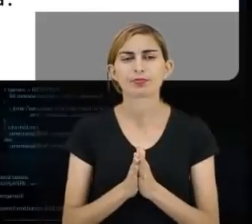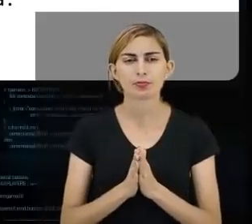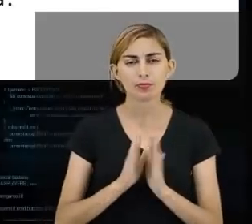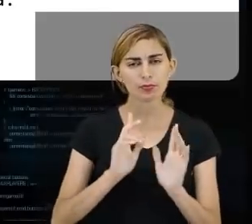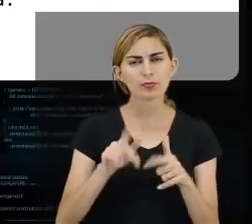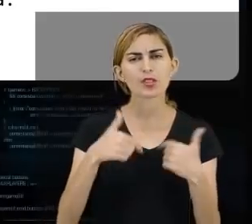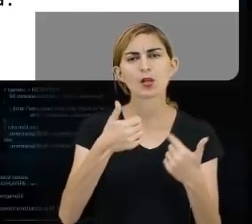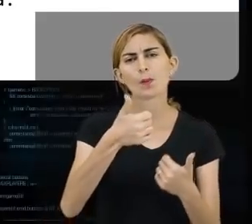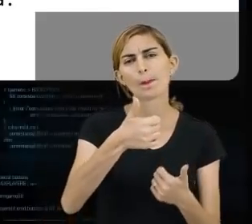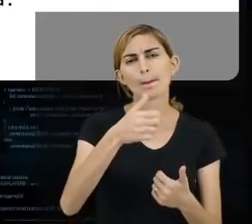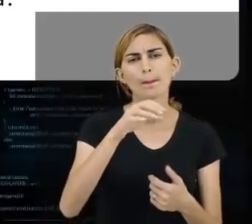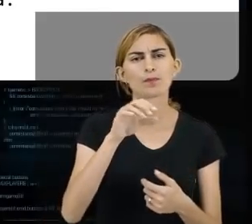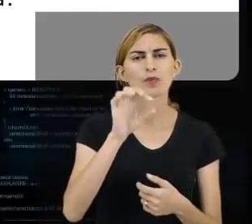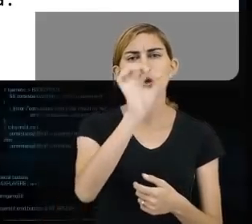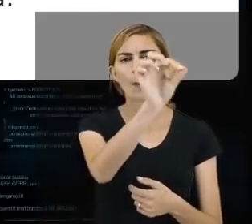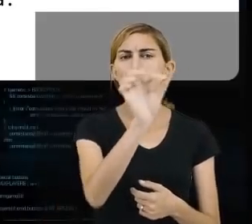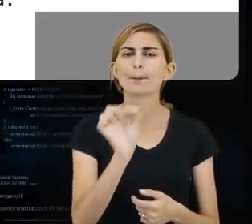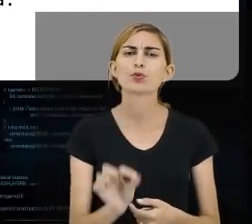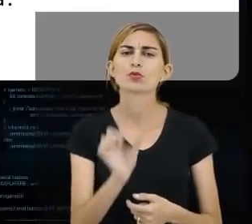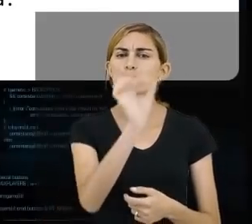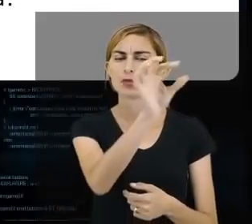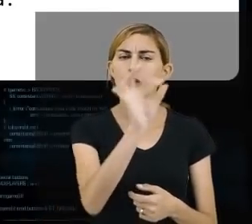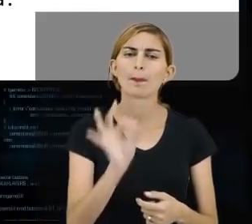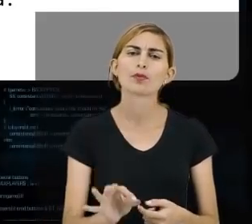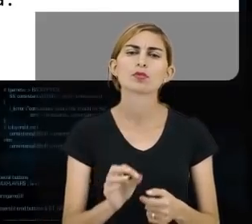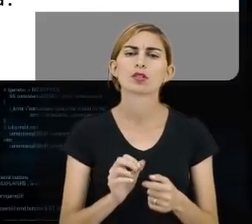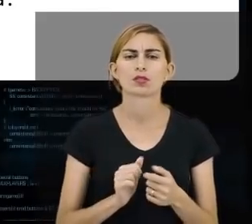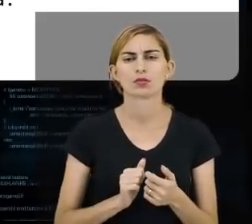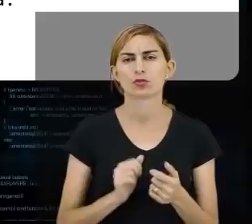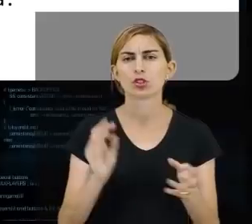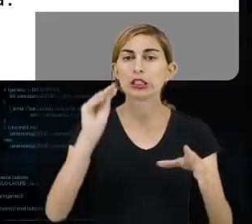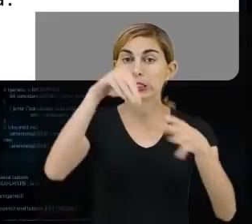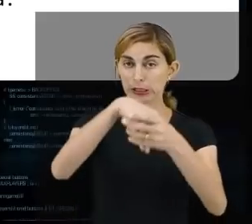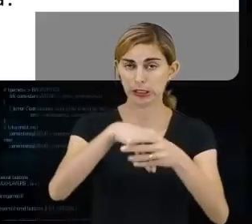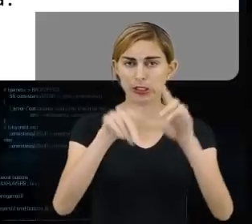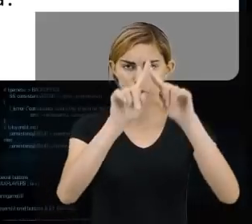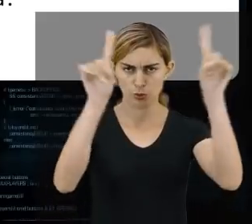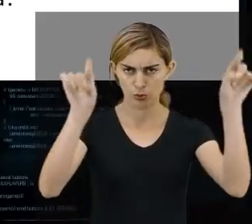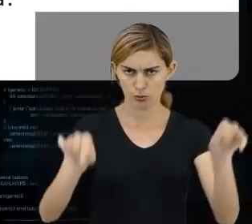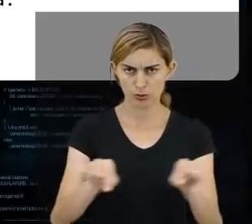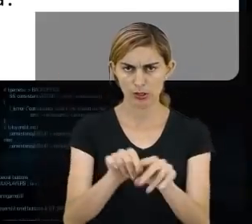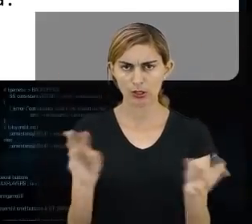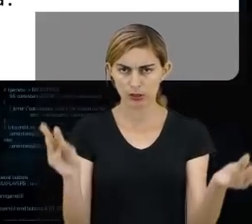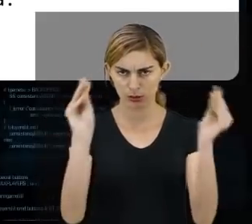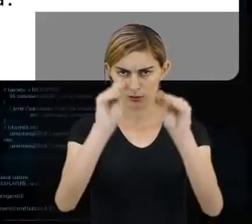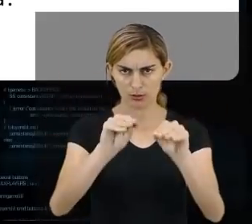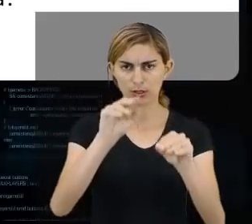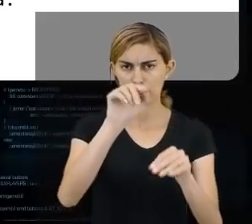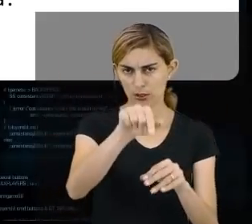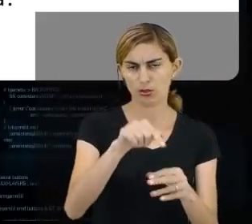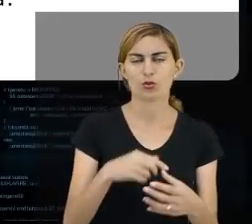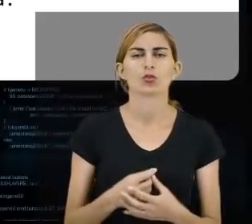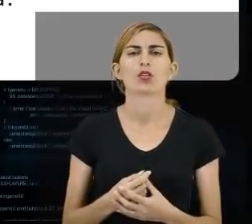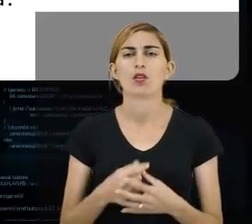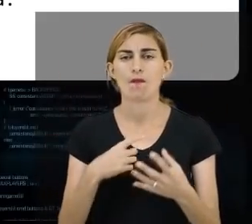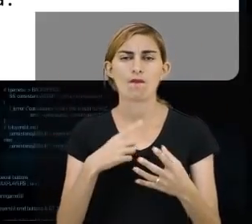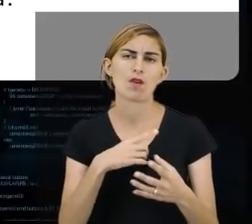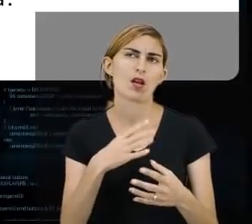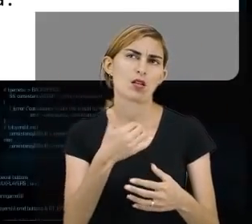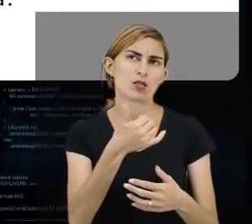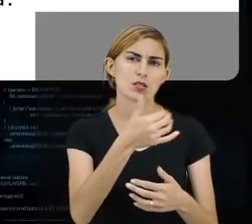E a porcentagem? A porcentagem é em relação aos elementos que estão dentro. Então, se você define que ele vai